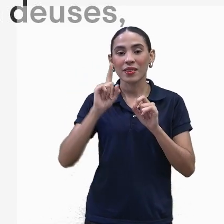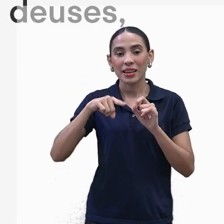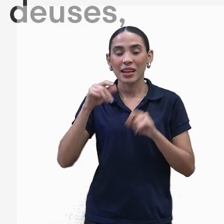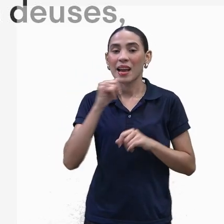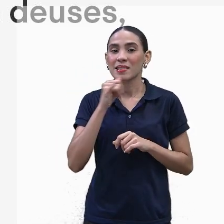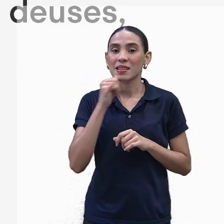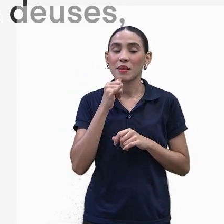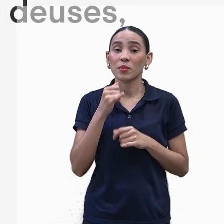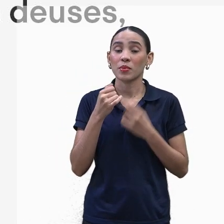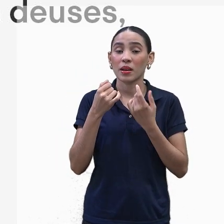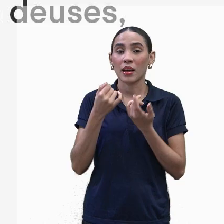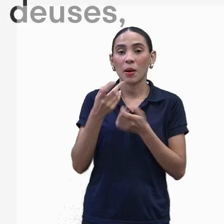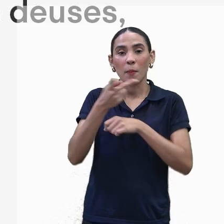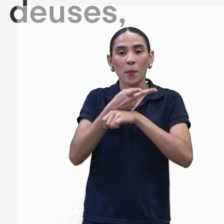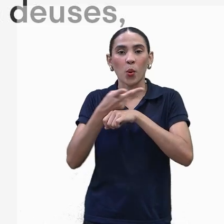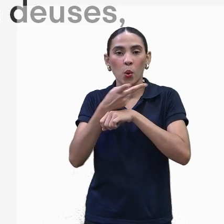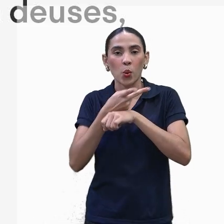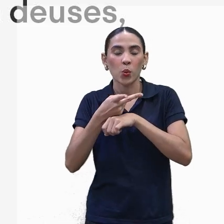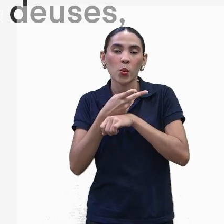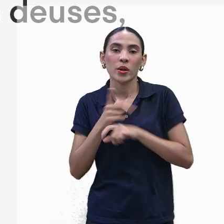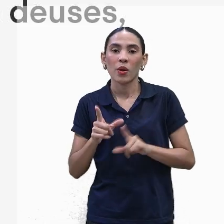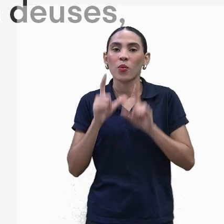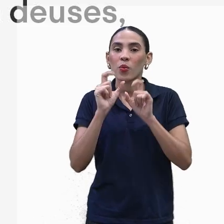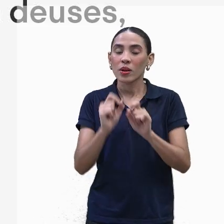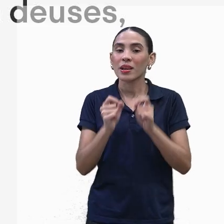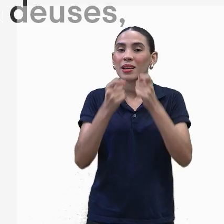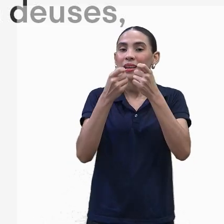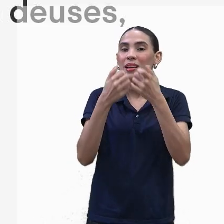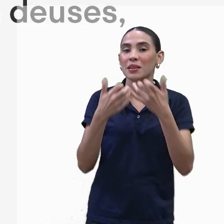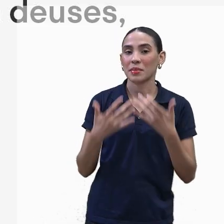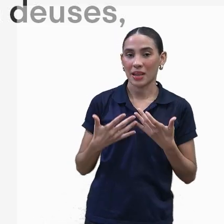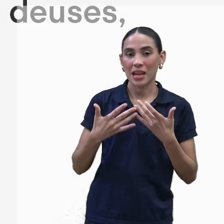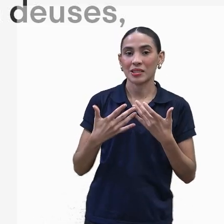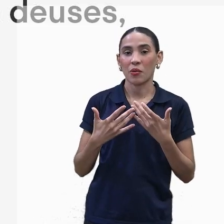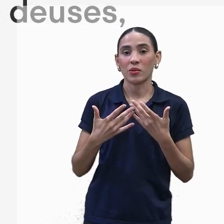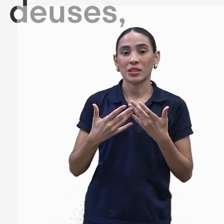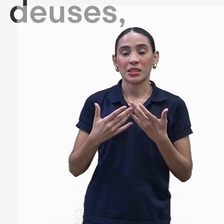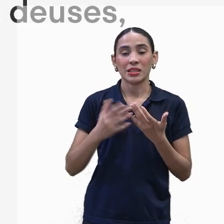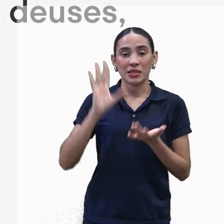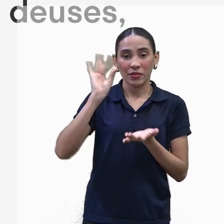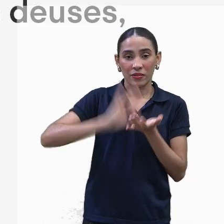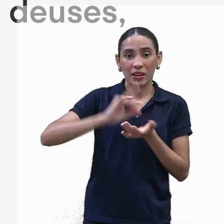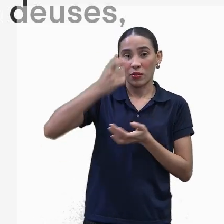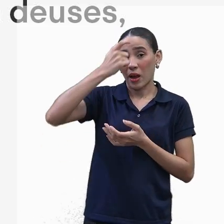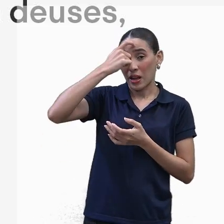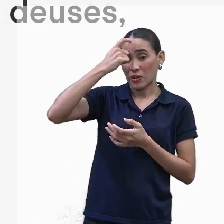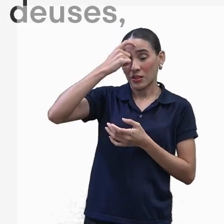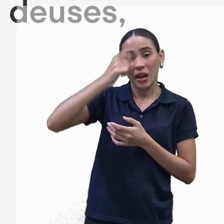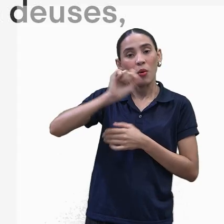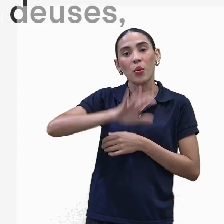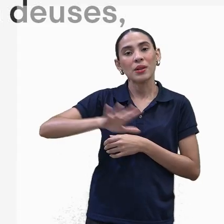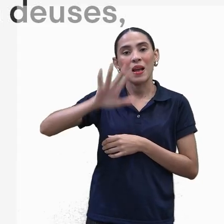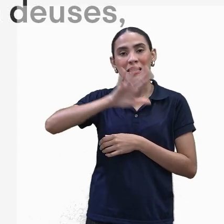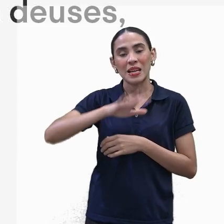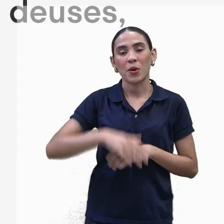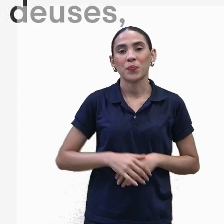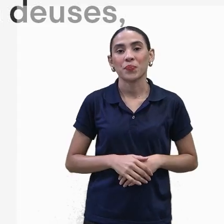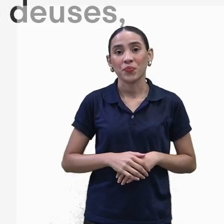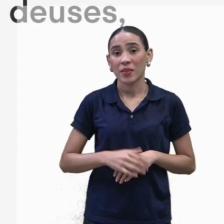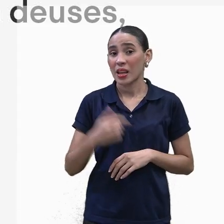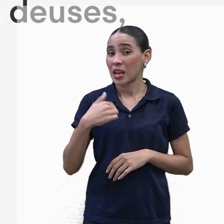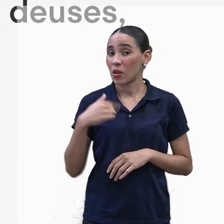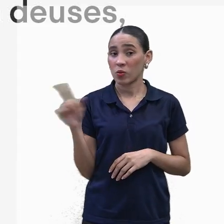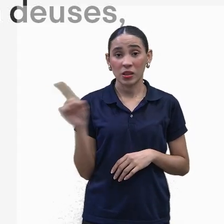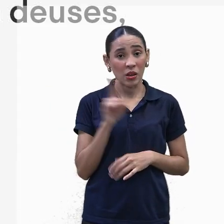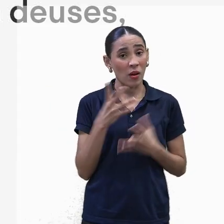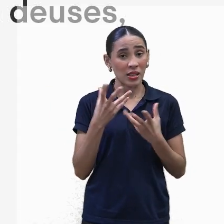uma busca por explicações racionais e universais. Eu não